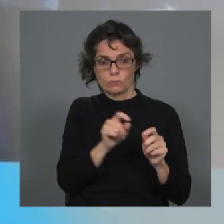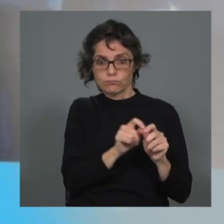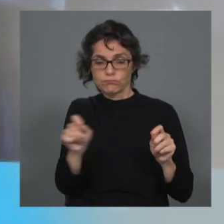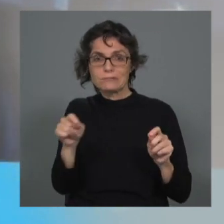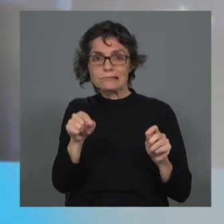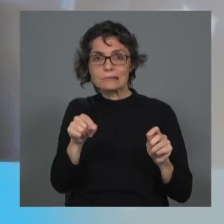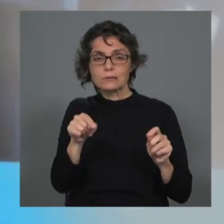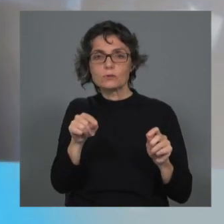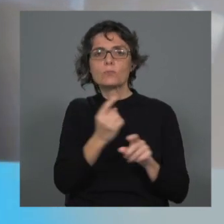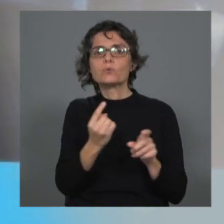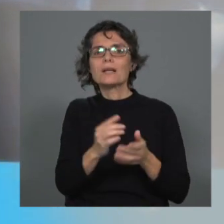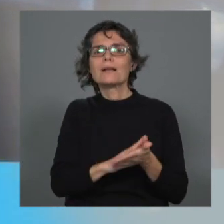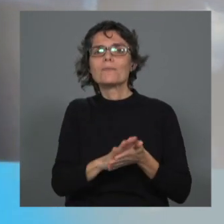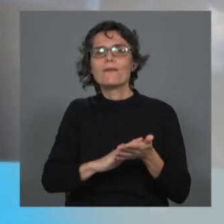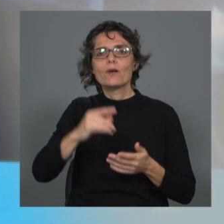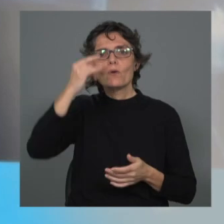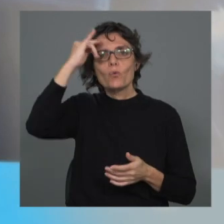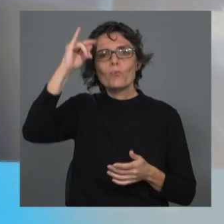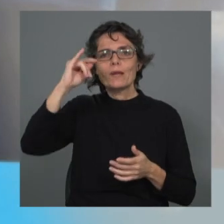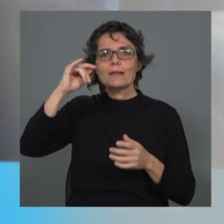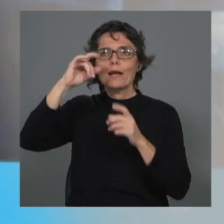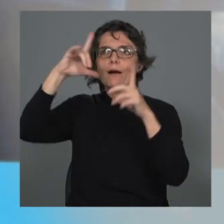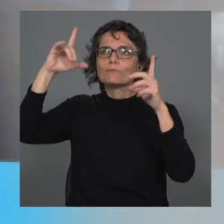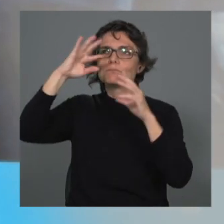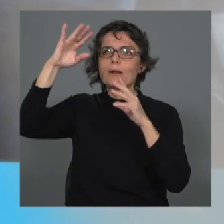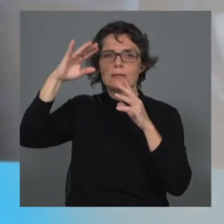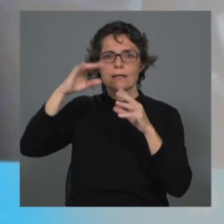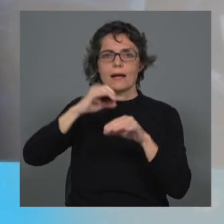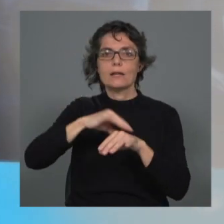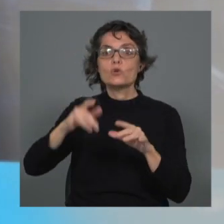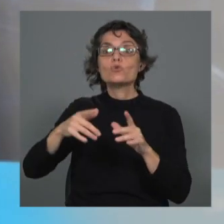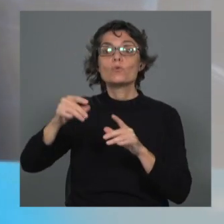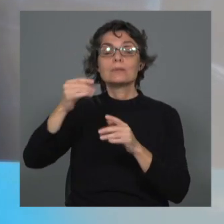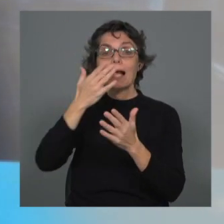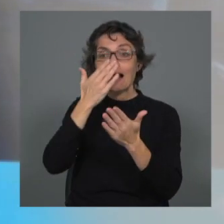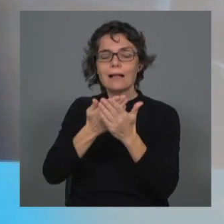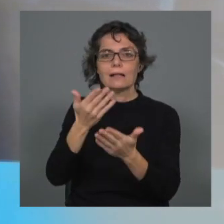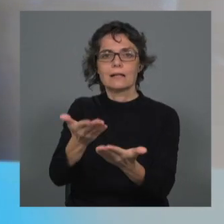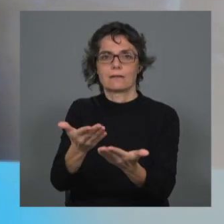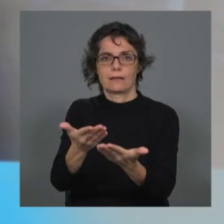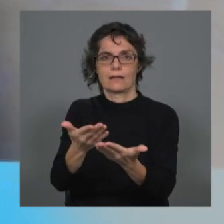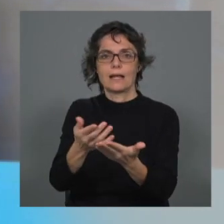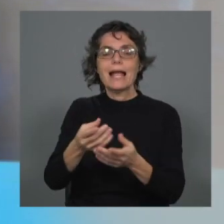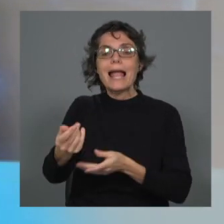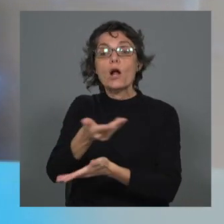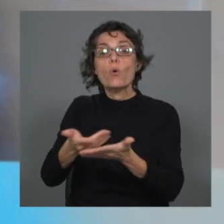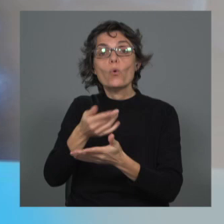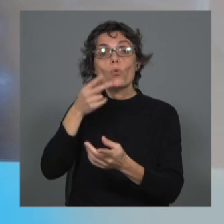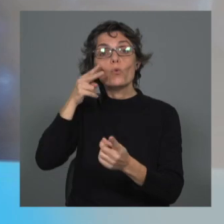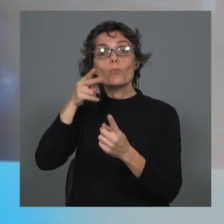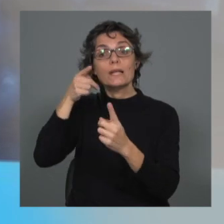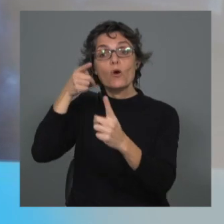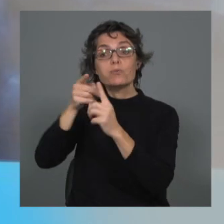uma ideia ilusória sobre a realidade. Não a economia para as pessoas, mas uma